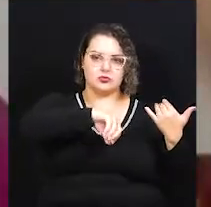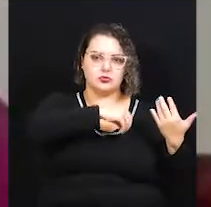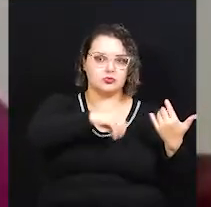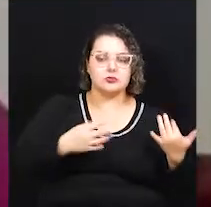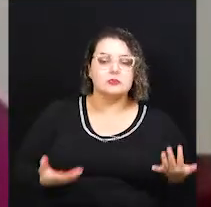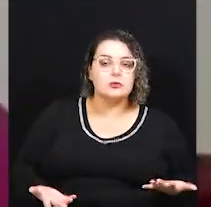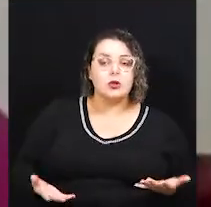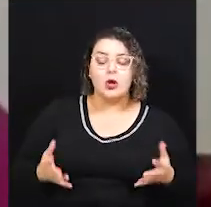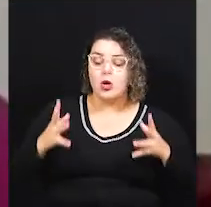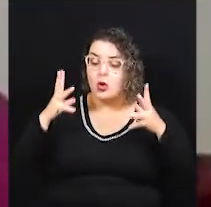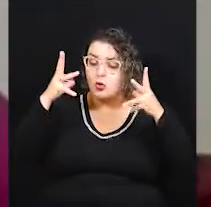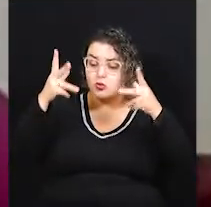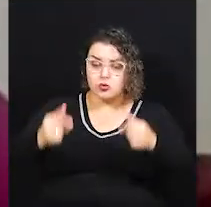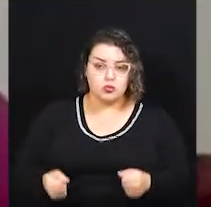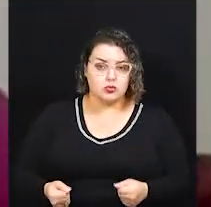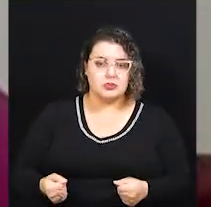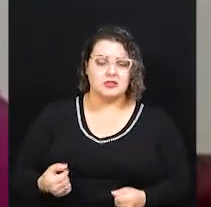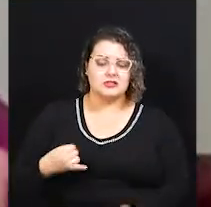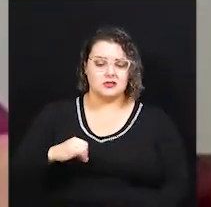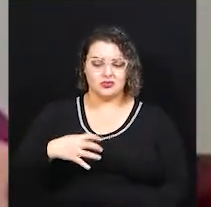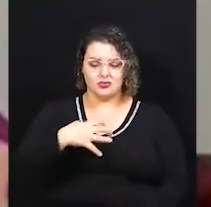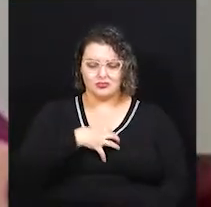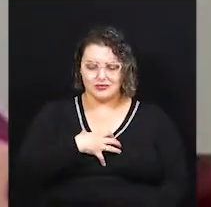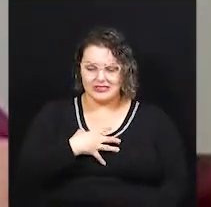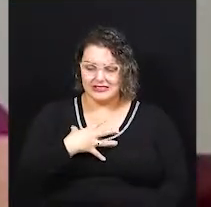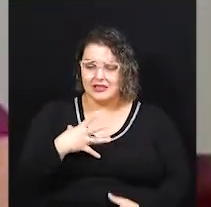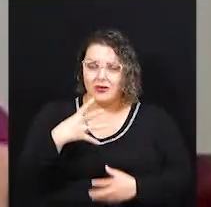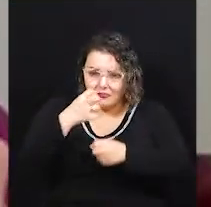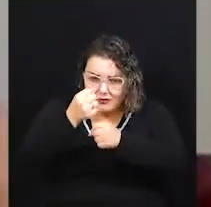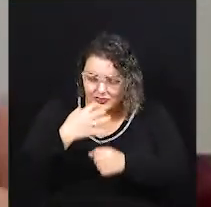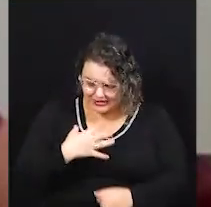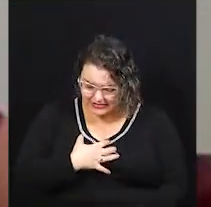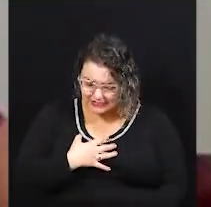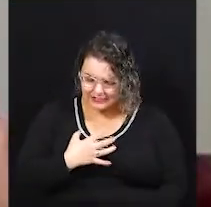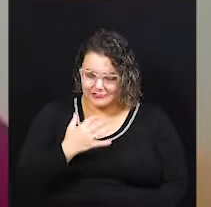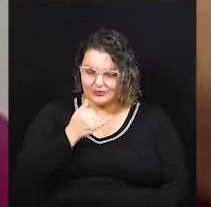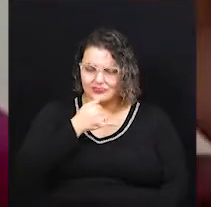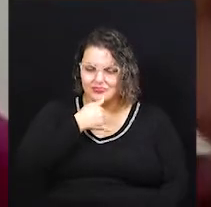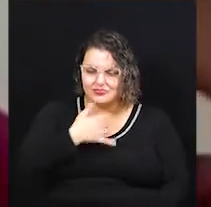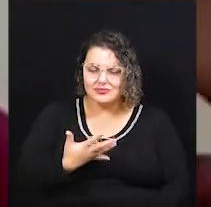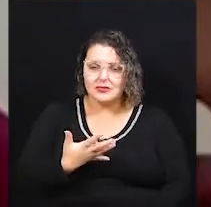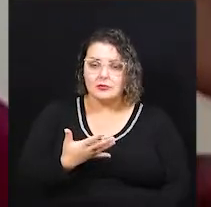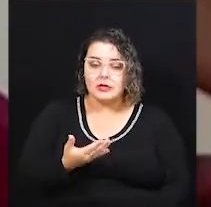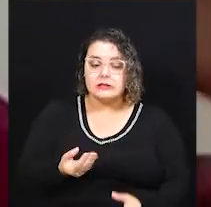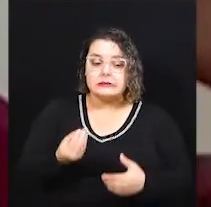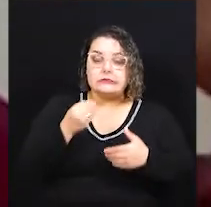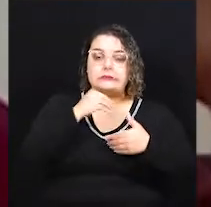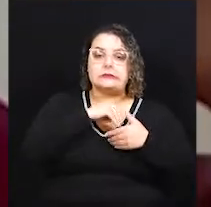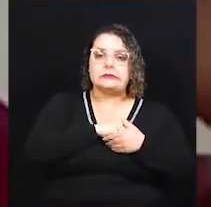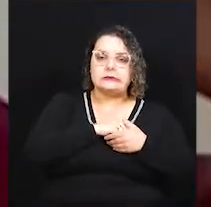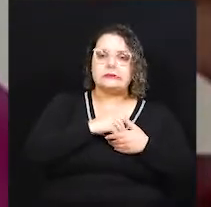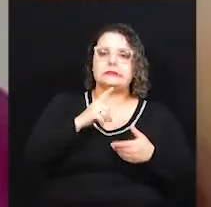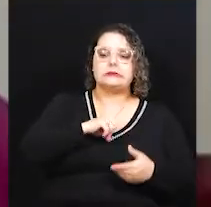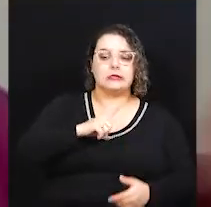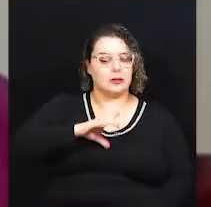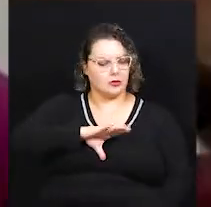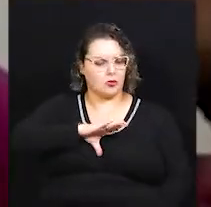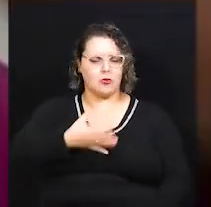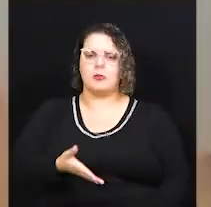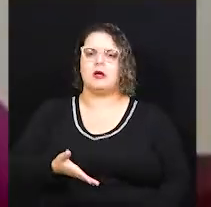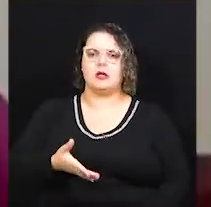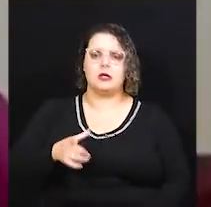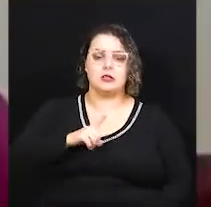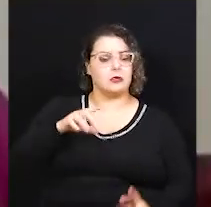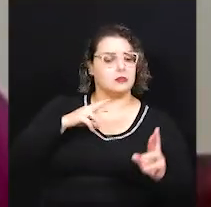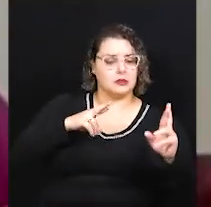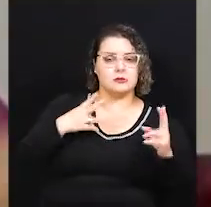os recursos juntos. Se eu estou triste na frente, se eu estou com medo atrás, pode ter certeza que lá no fundo tem um instrumento da coragem, um